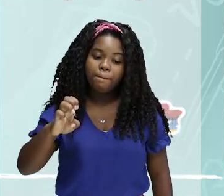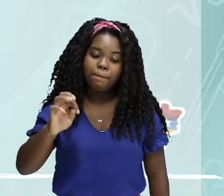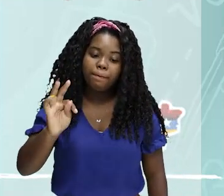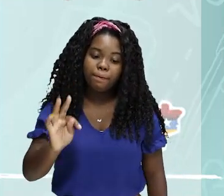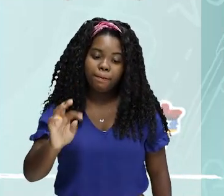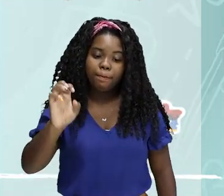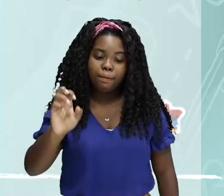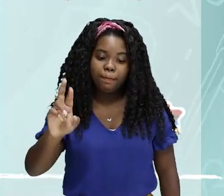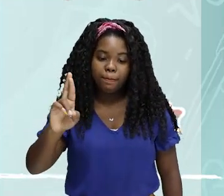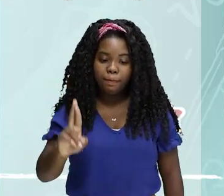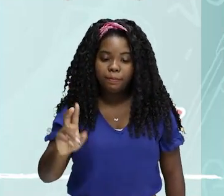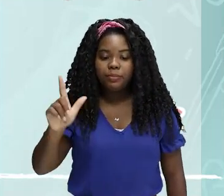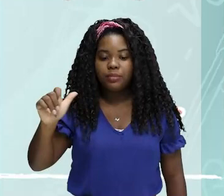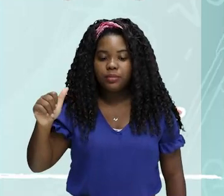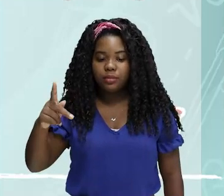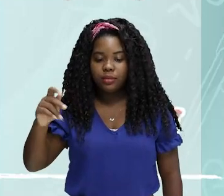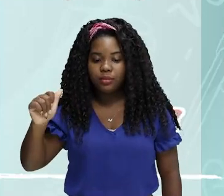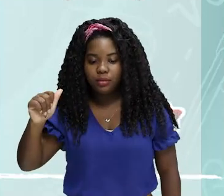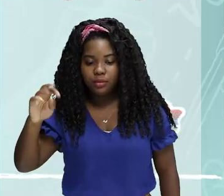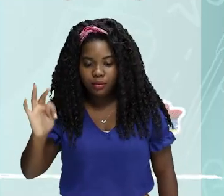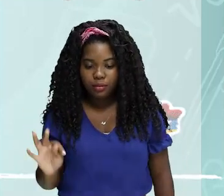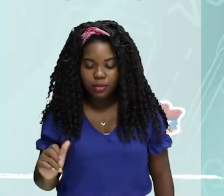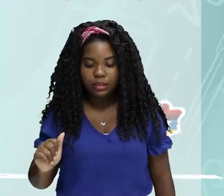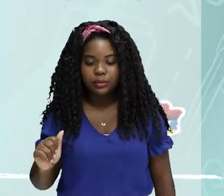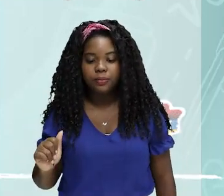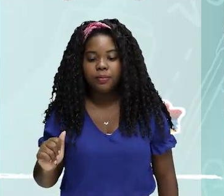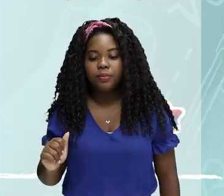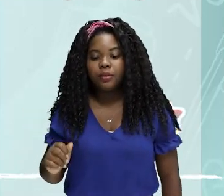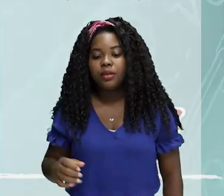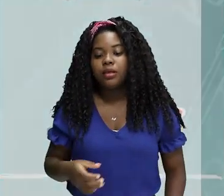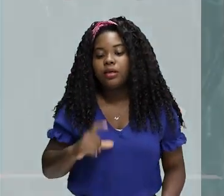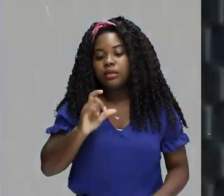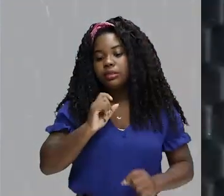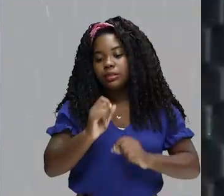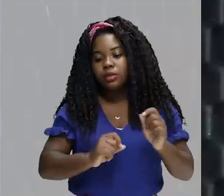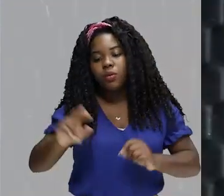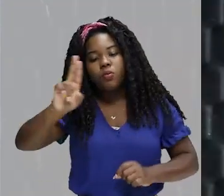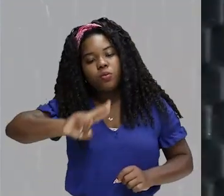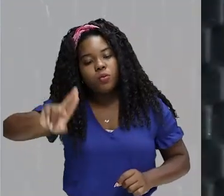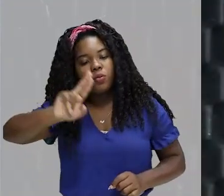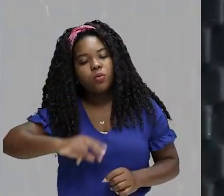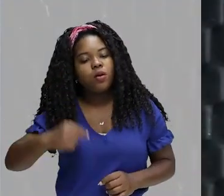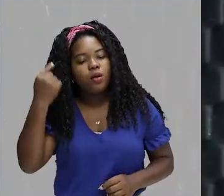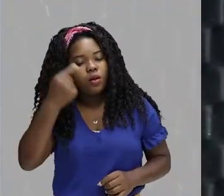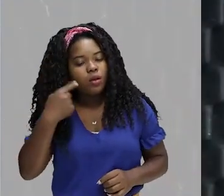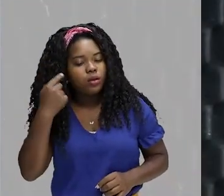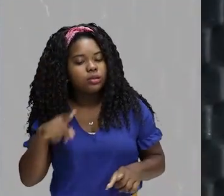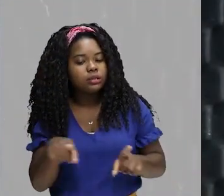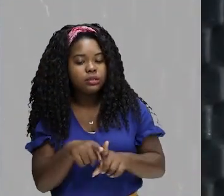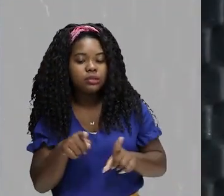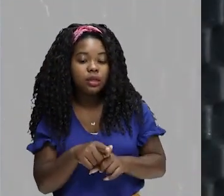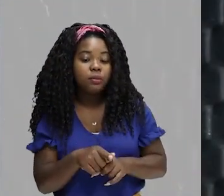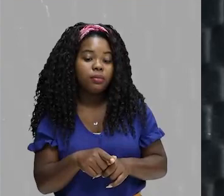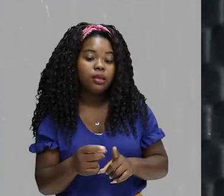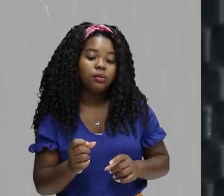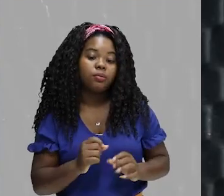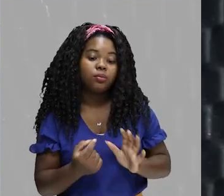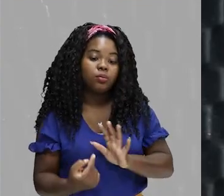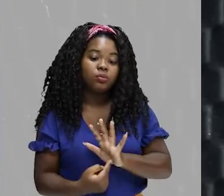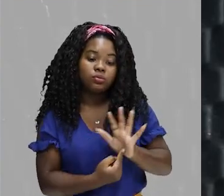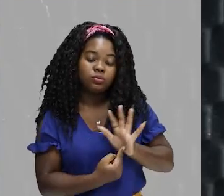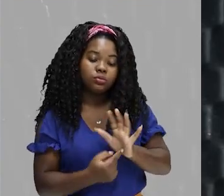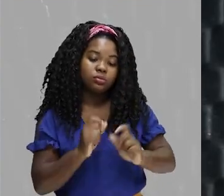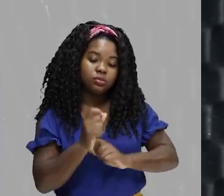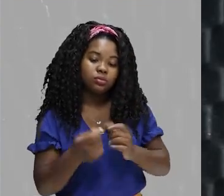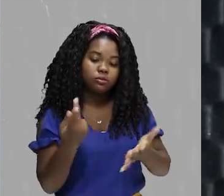de vocês. Essa expressão é muito falada na Espanha e também pode ser usada para expressar um erro ou